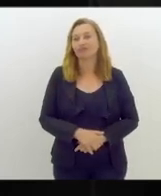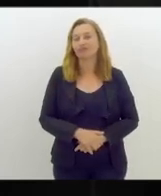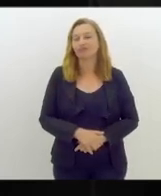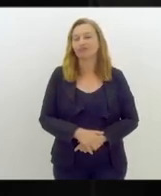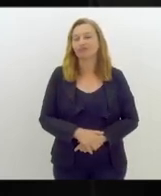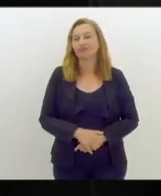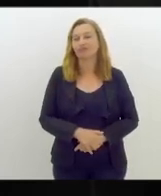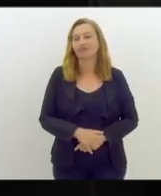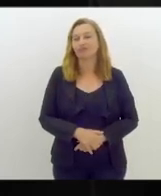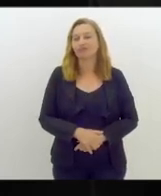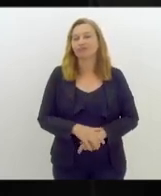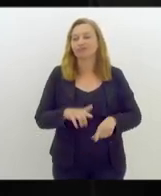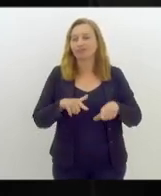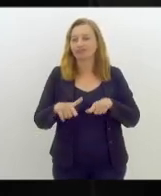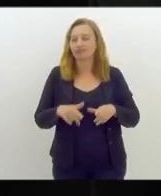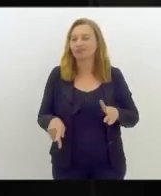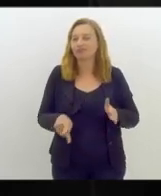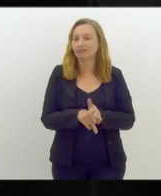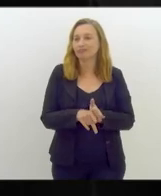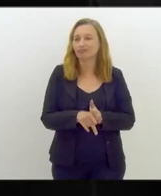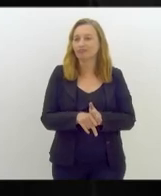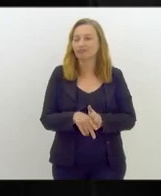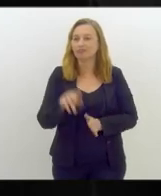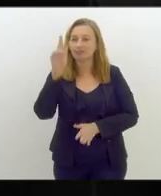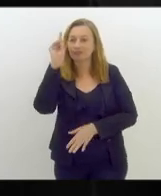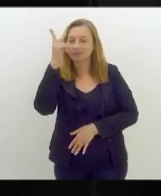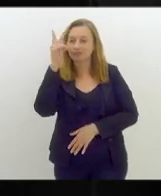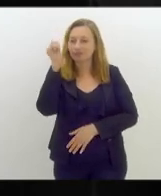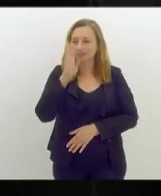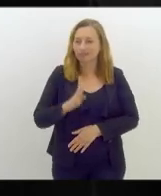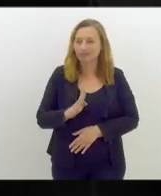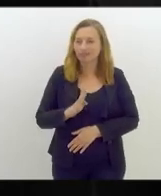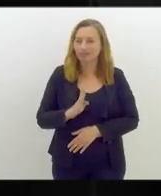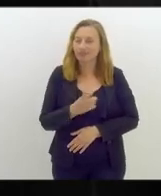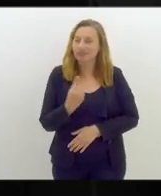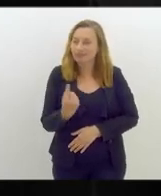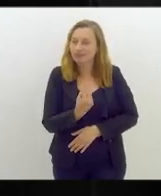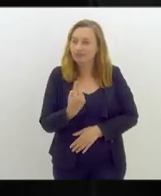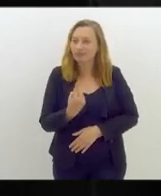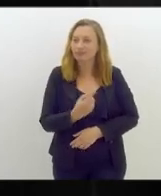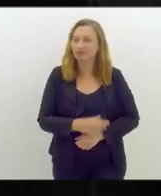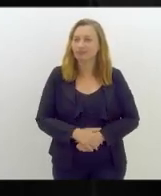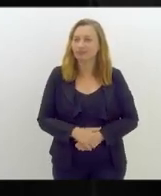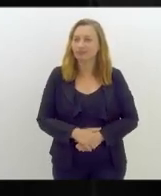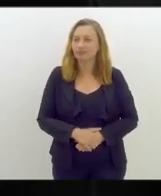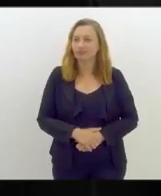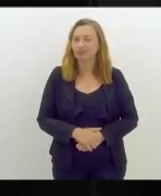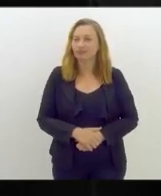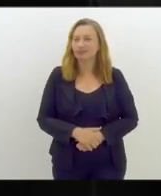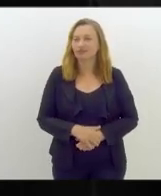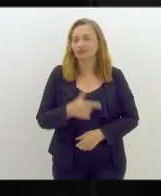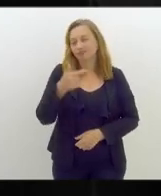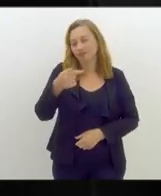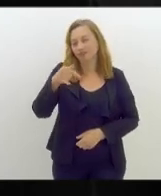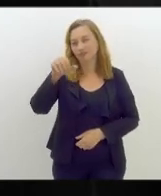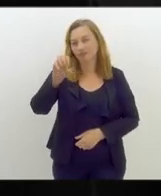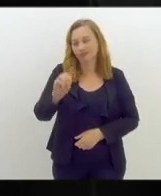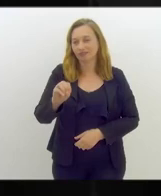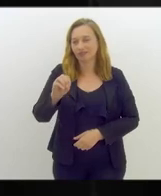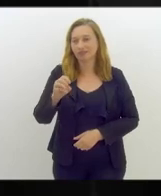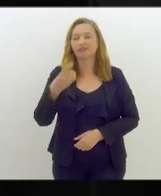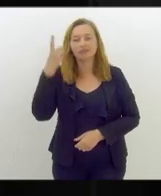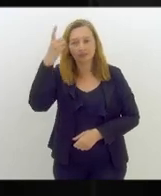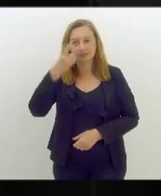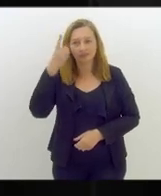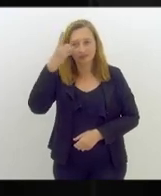um mandato que vai fazer parte da história do Brasil, onde nós, aqui 70 deputados e